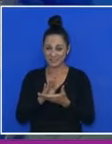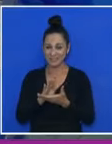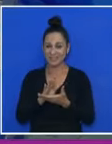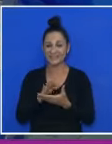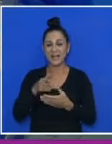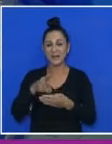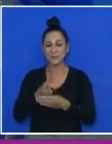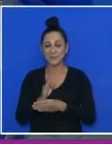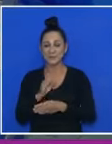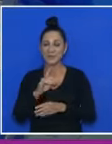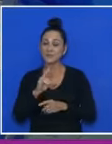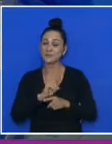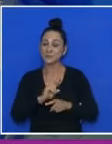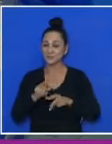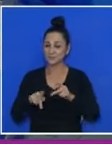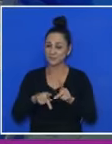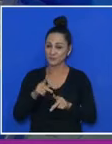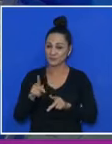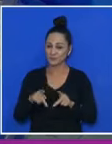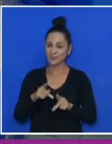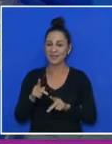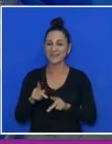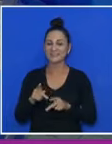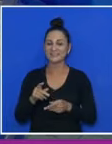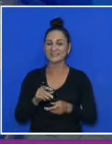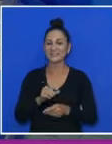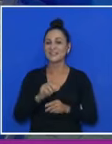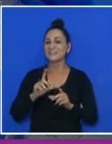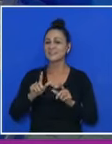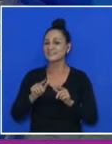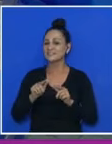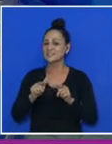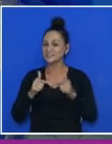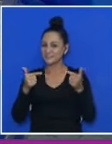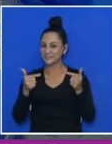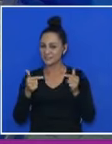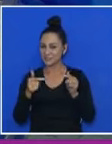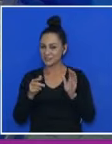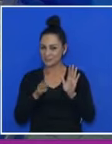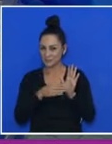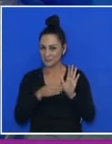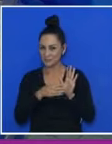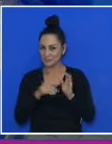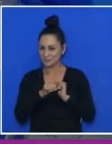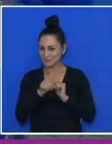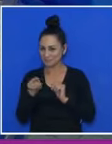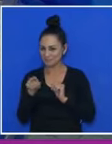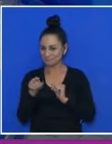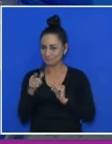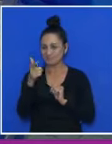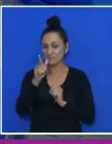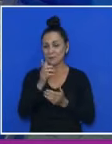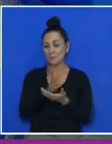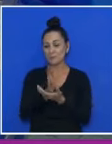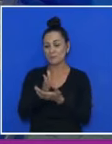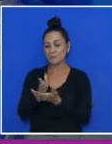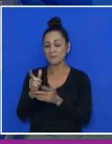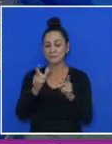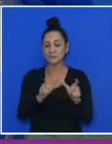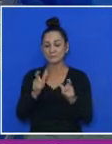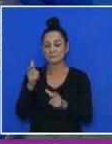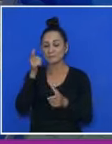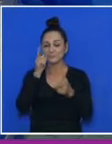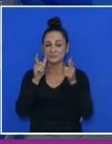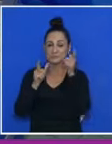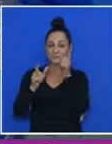realizado, validado pelos auditores populares. A sorte estava na sua aposta. Logo após a apuração, você poderá saber de onde são as apostas